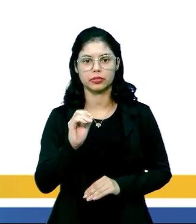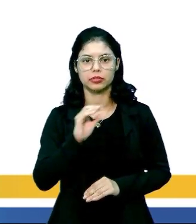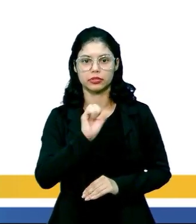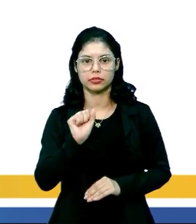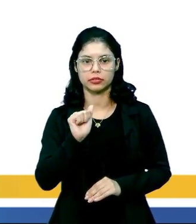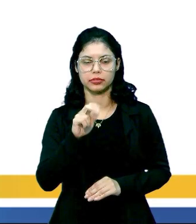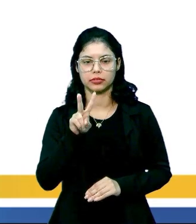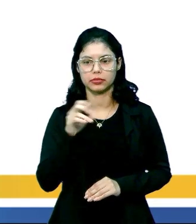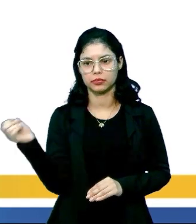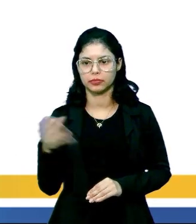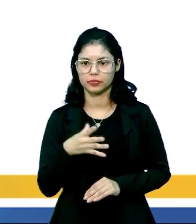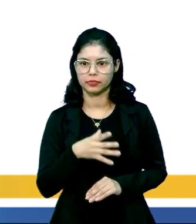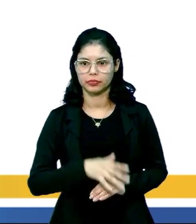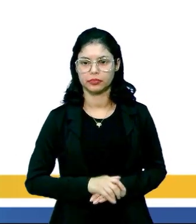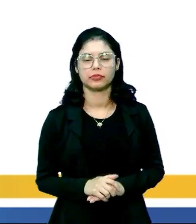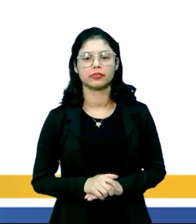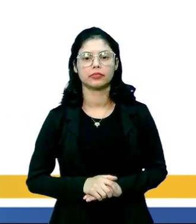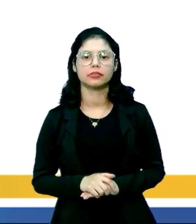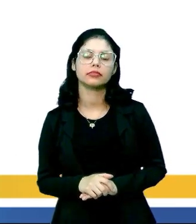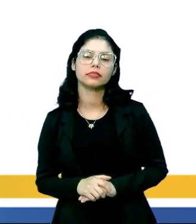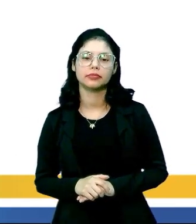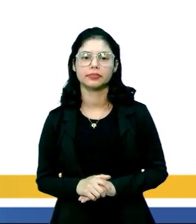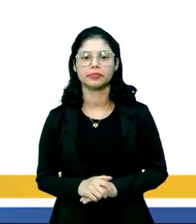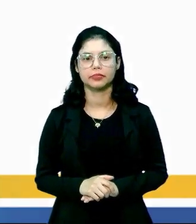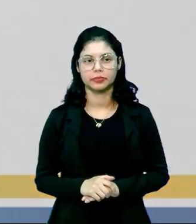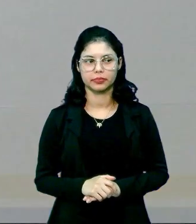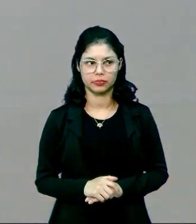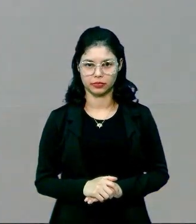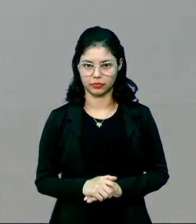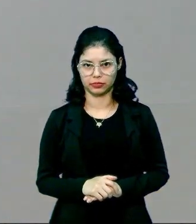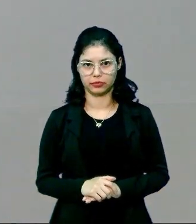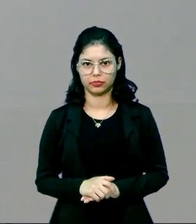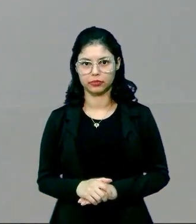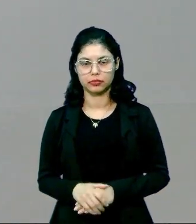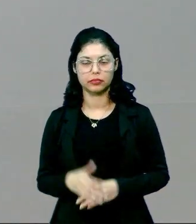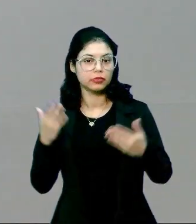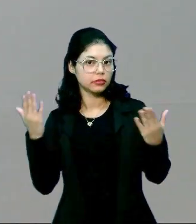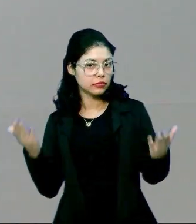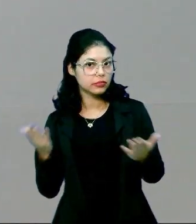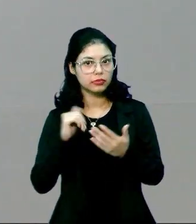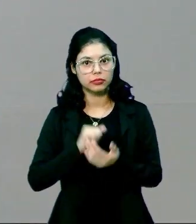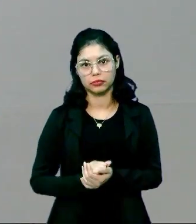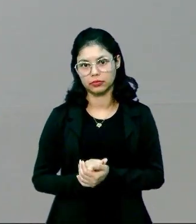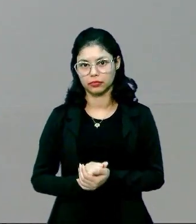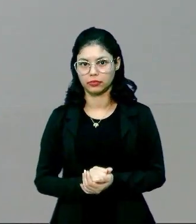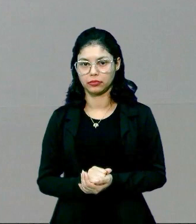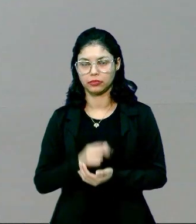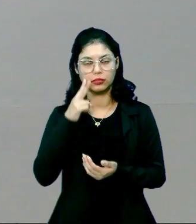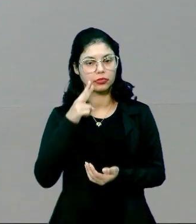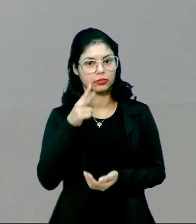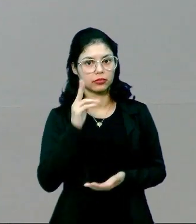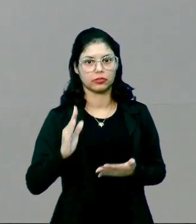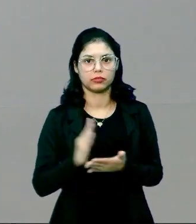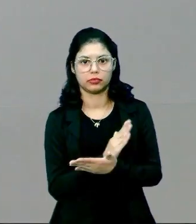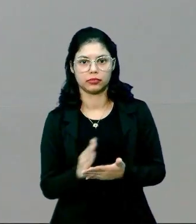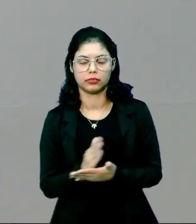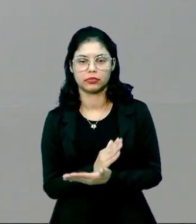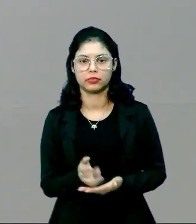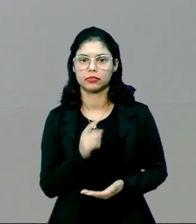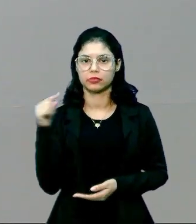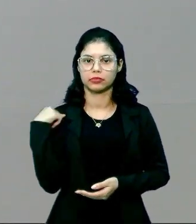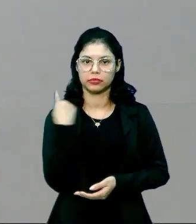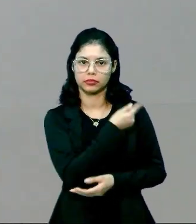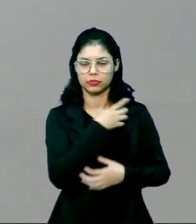Bossa Nova Bossa Nova foram então vocês viram os